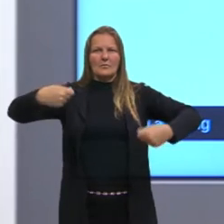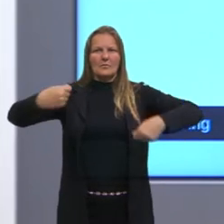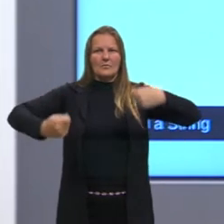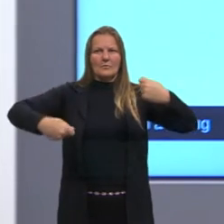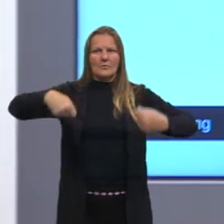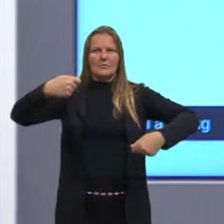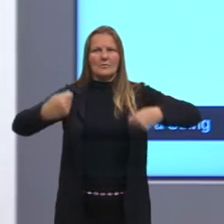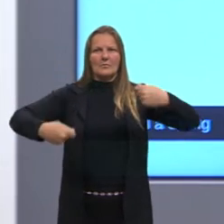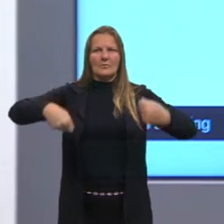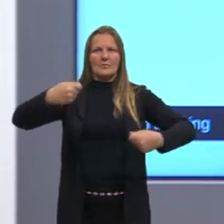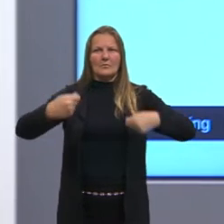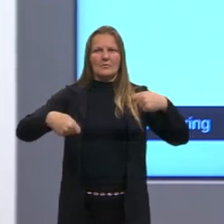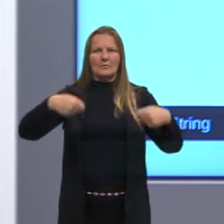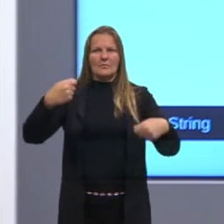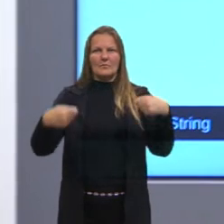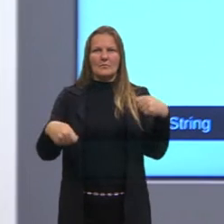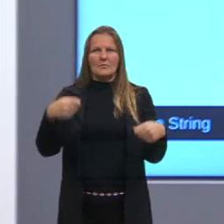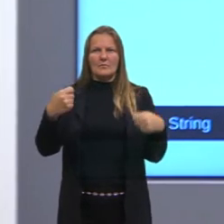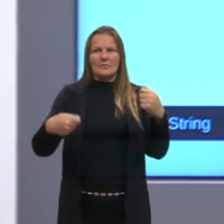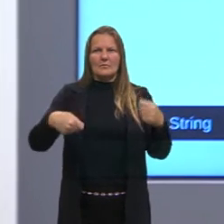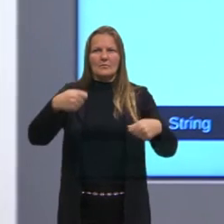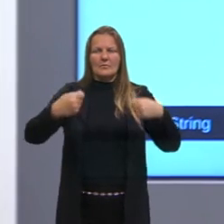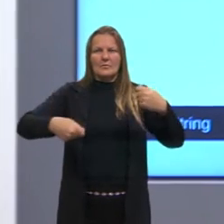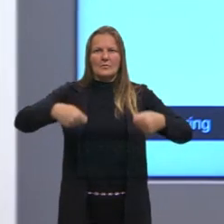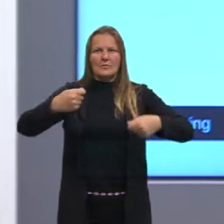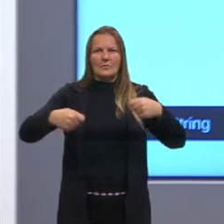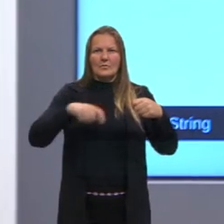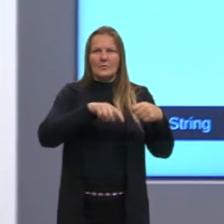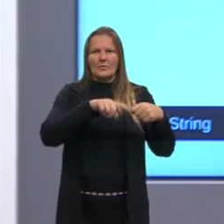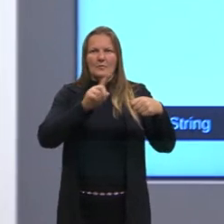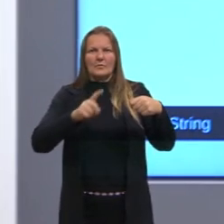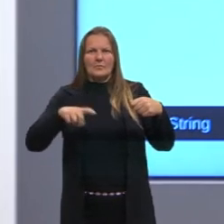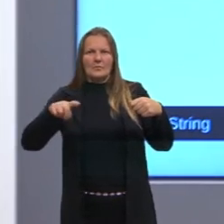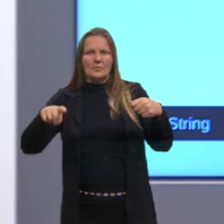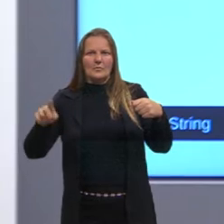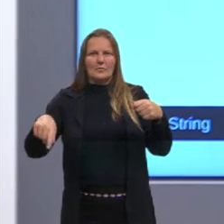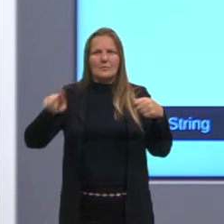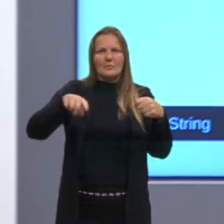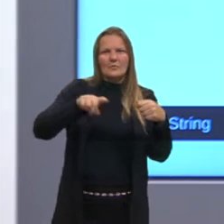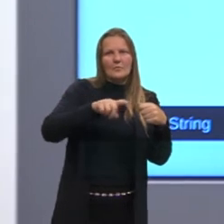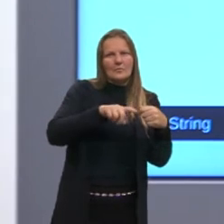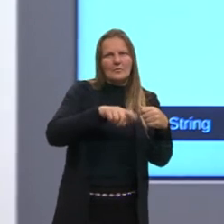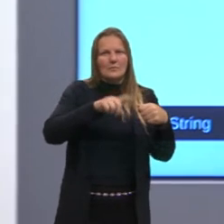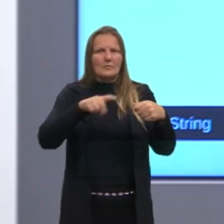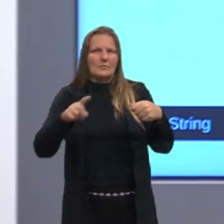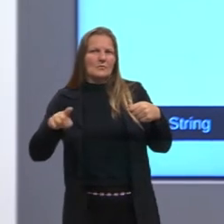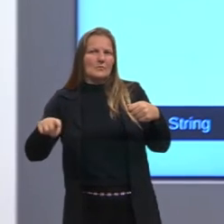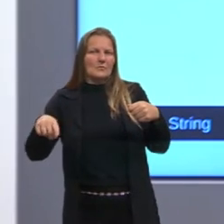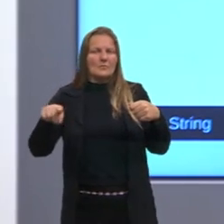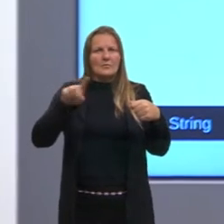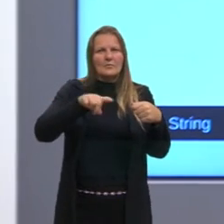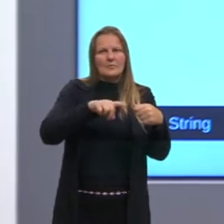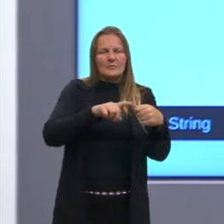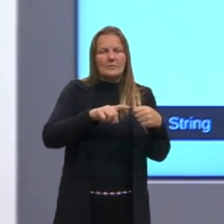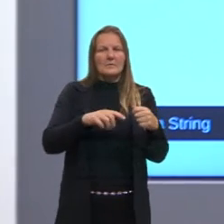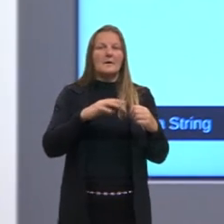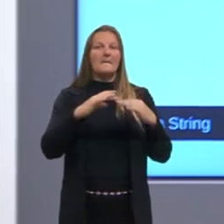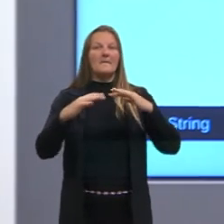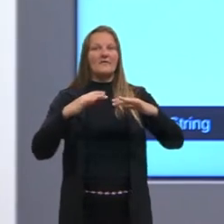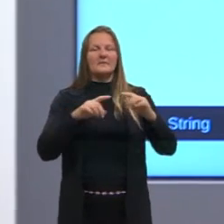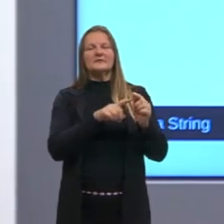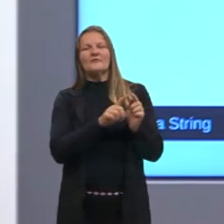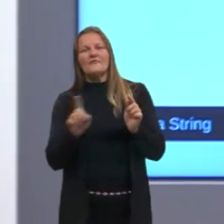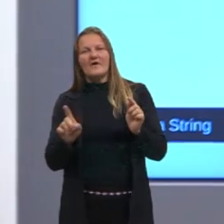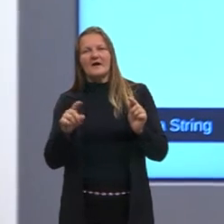infinitamente. Vejam que antes, quando eu coloco o amortecimento, ela vai parar em algum momento, né? Porque a gente está trabalhando, então,